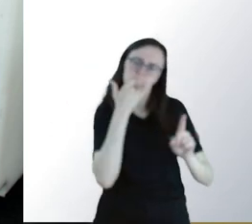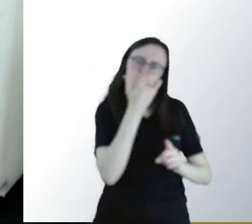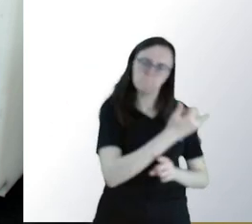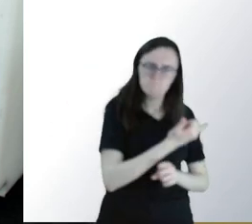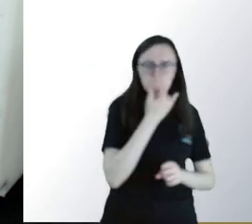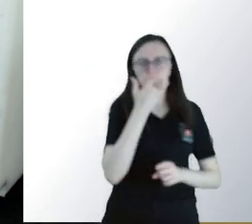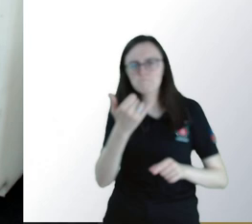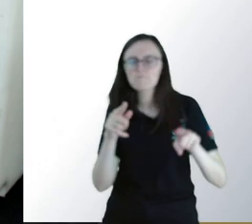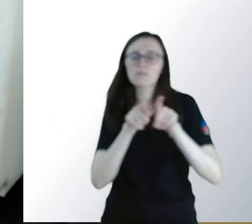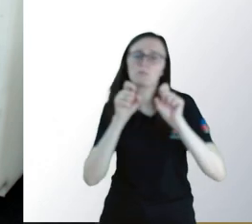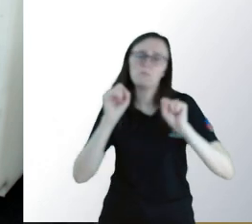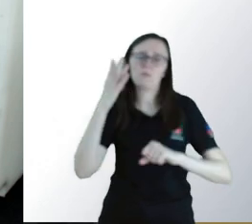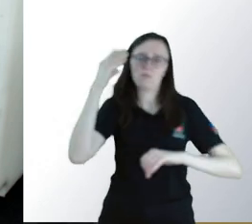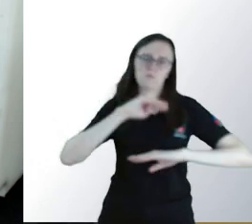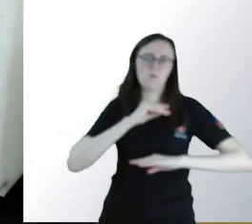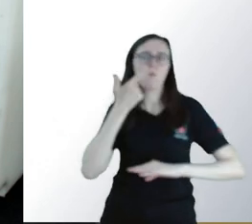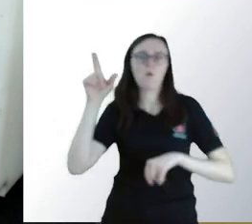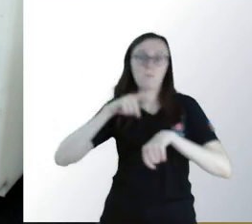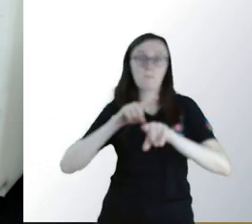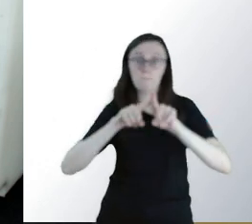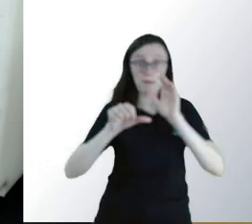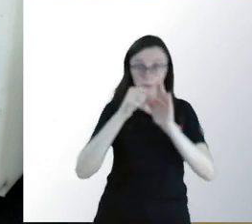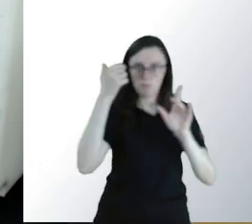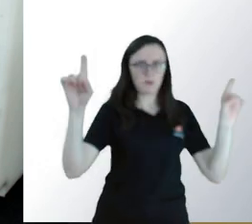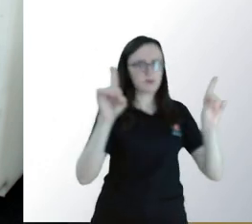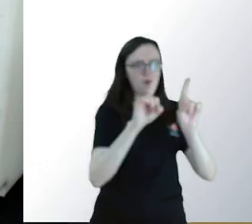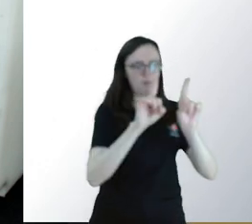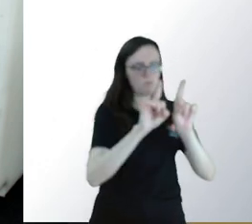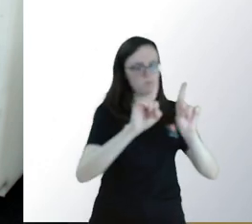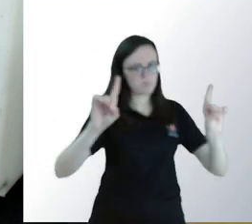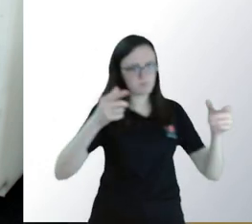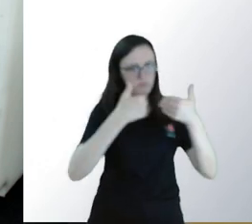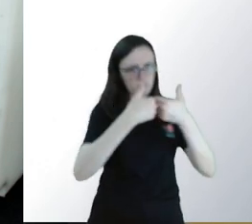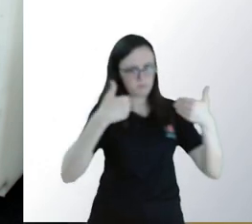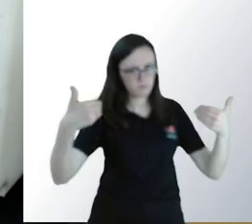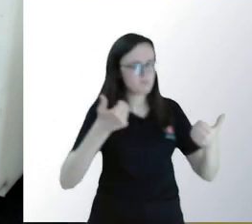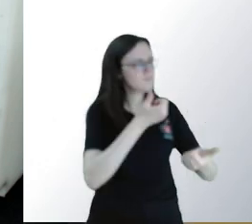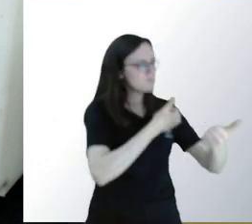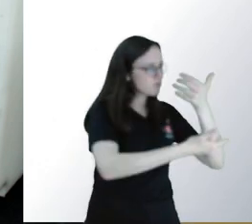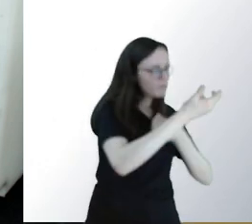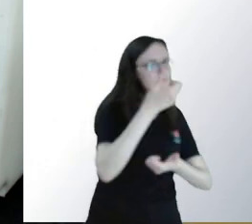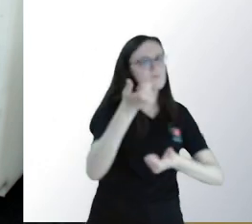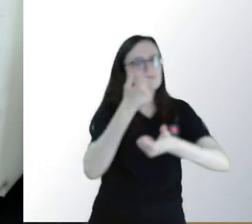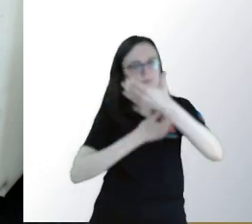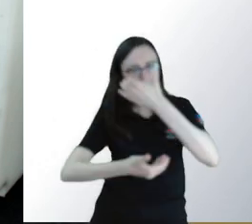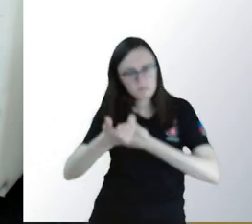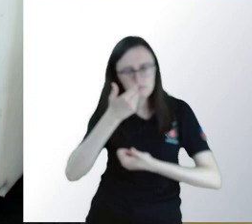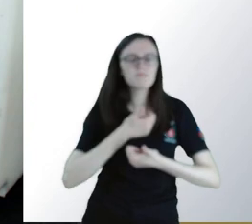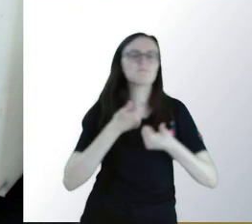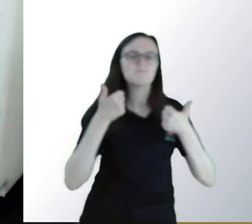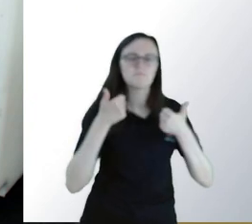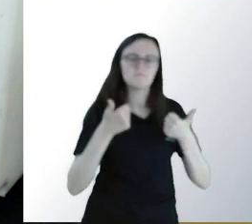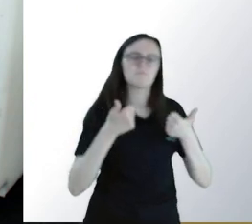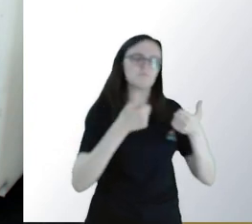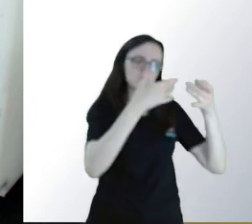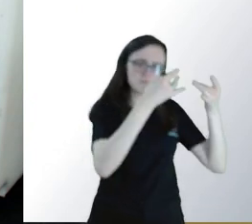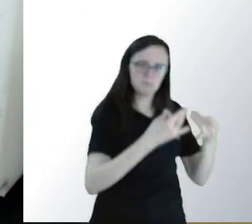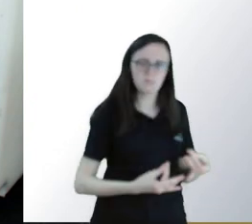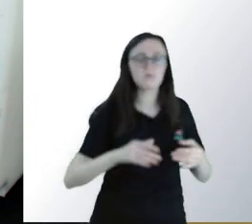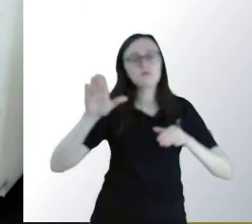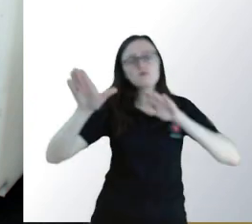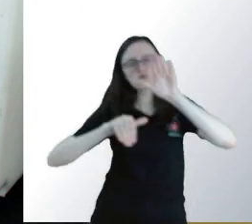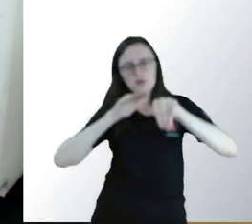uma situação assim pode ser num segundo momento. Mas, nesse primeiro momento, é bom deixá-los ouvidos de forma separada. Precisam chamar os